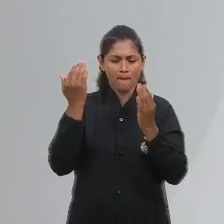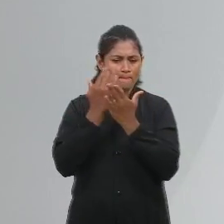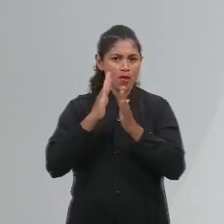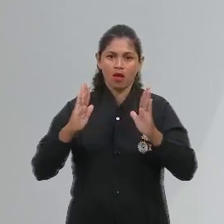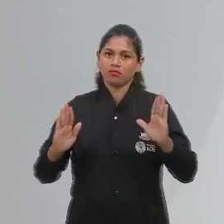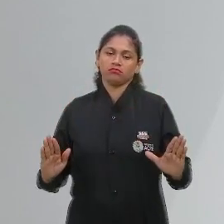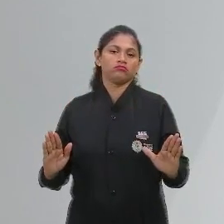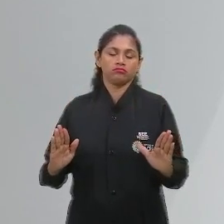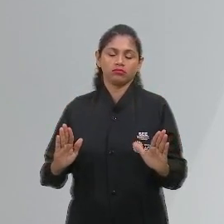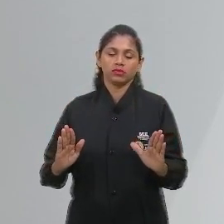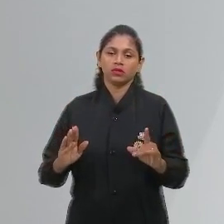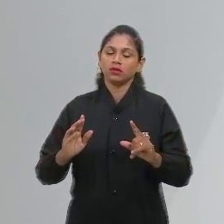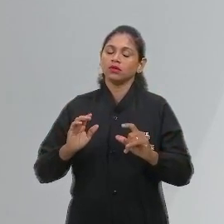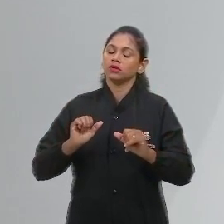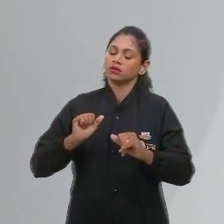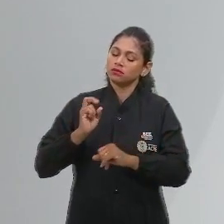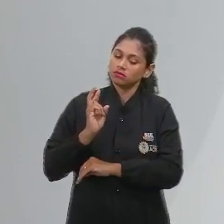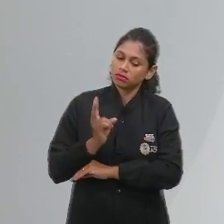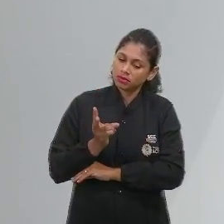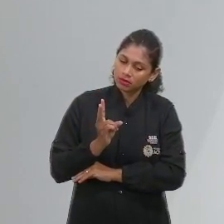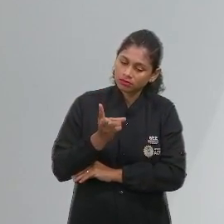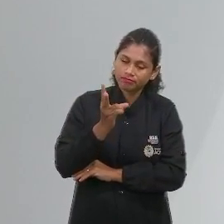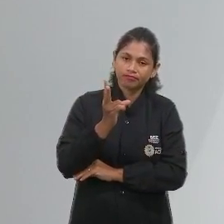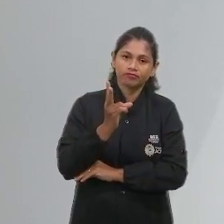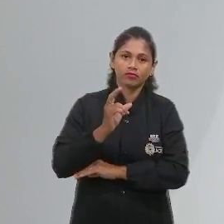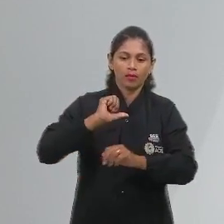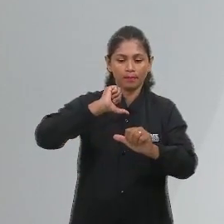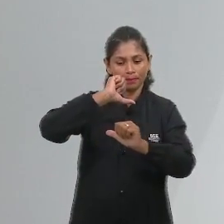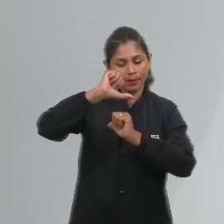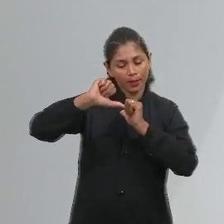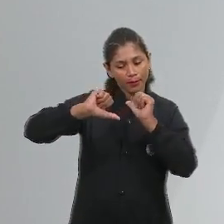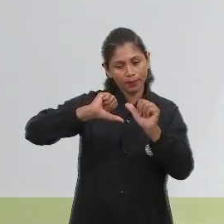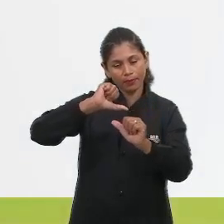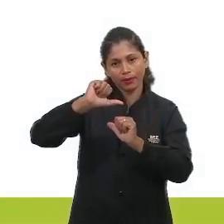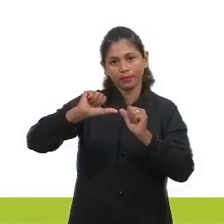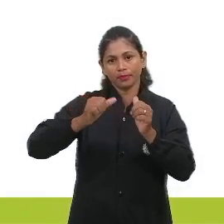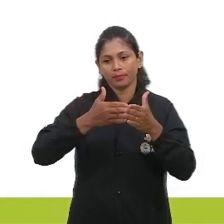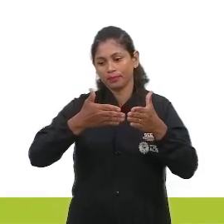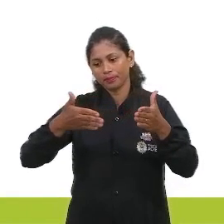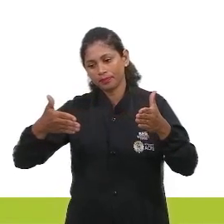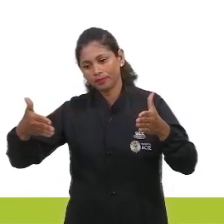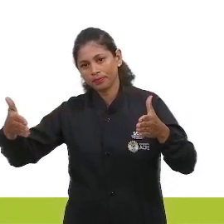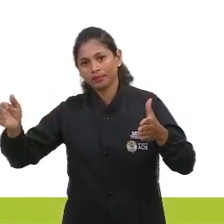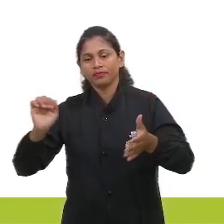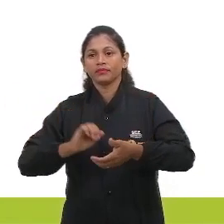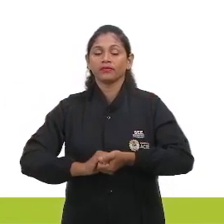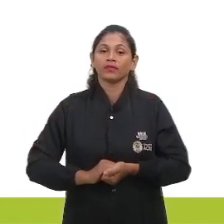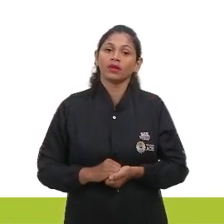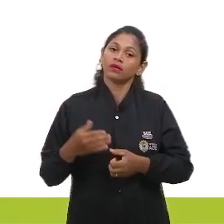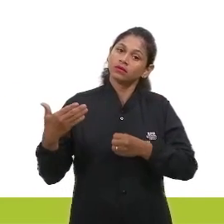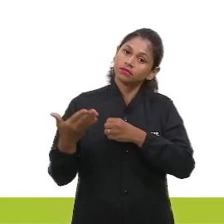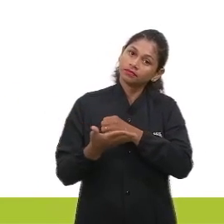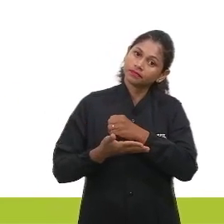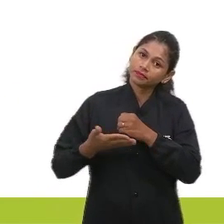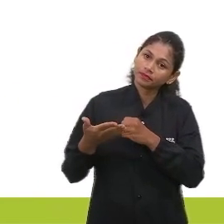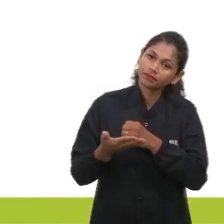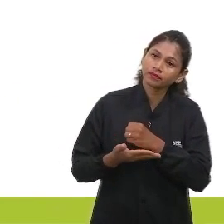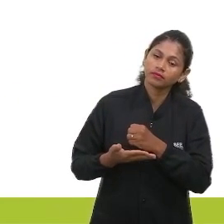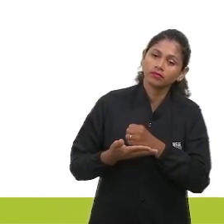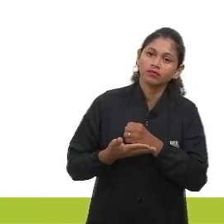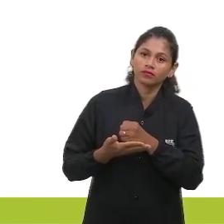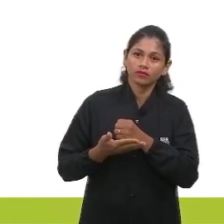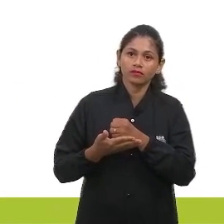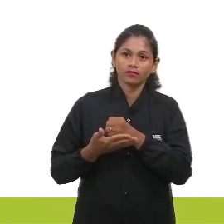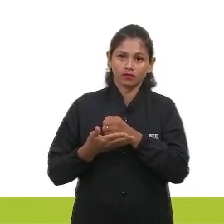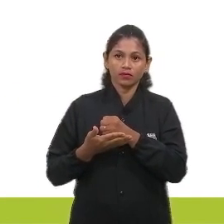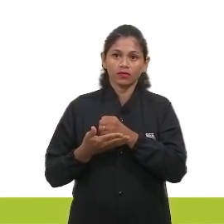sempre está nessa rota de processo. Com base nisso, vamos agora observar um conceito mais